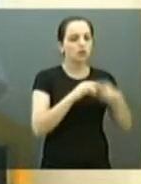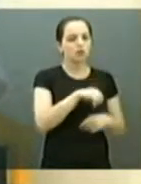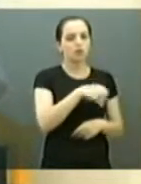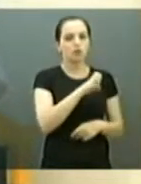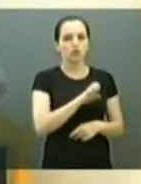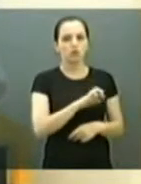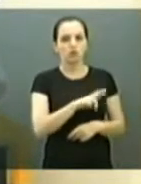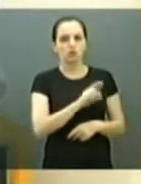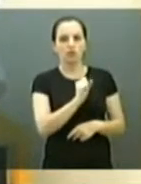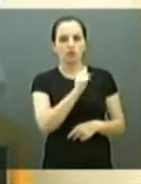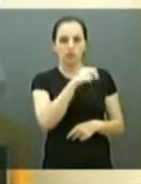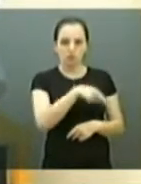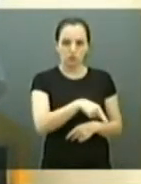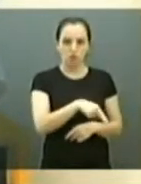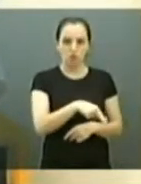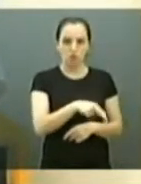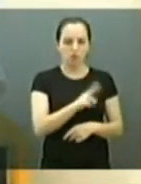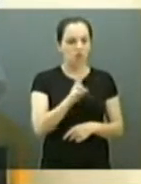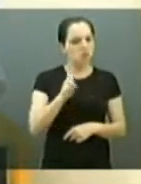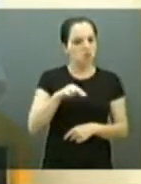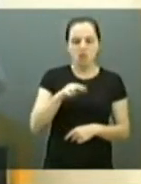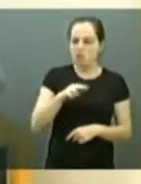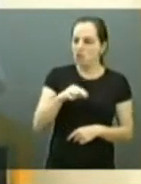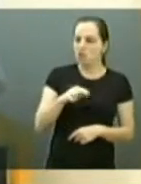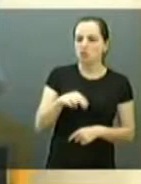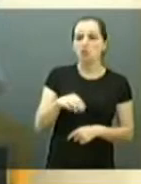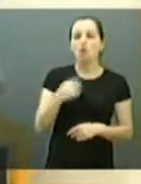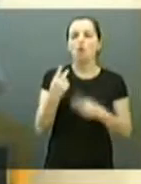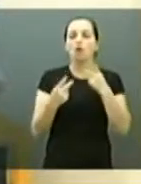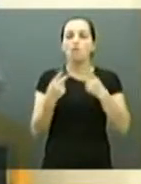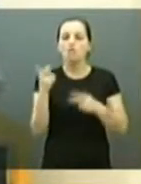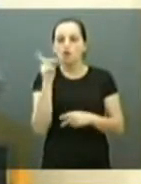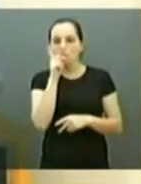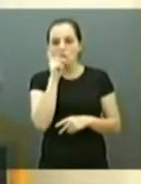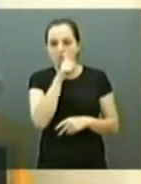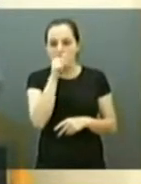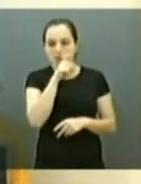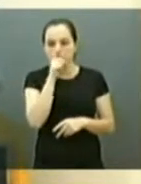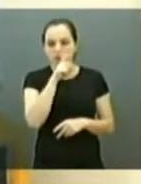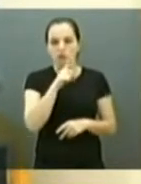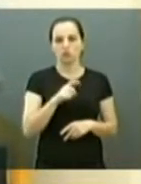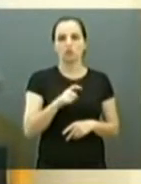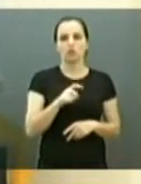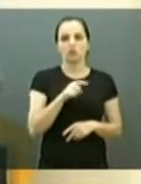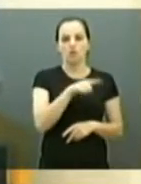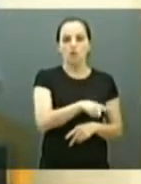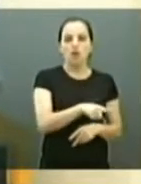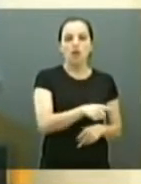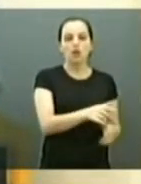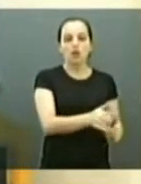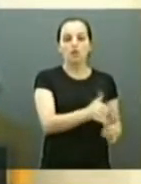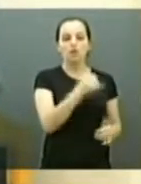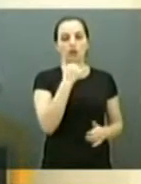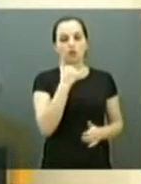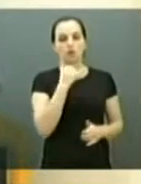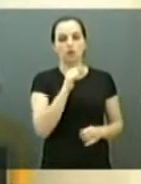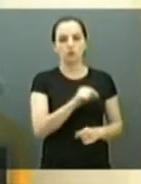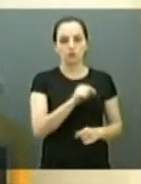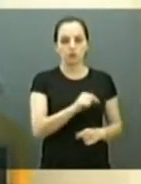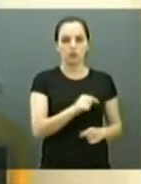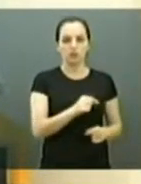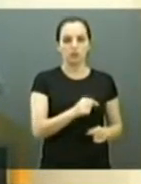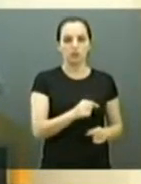Yachuda. Em nenhum momento ele desmentiu que foi o Jefferson que disse essas coisas para ele. Então eu acho que é uma situação que tem que